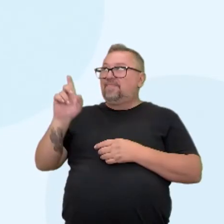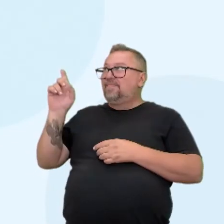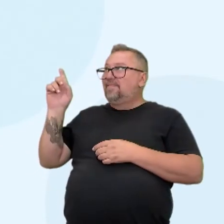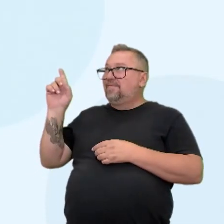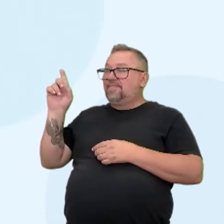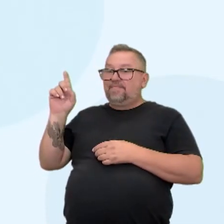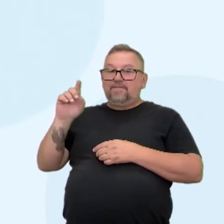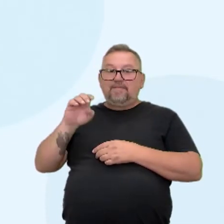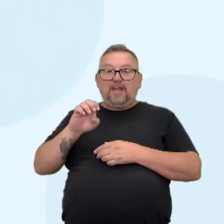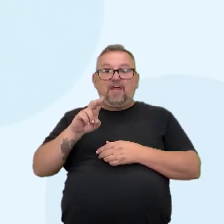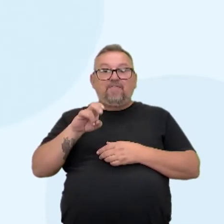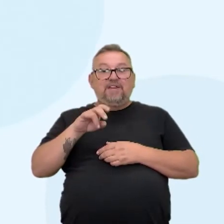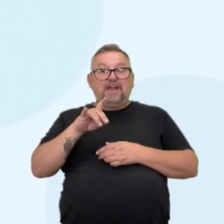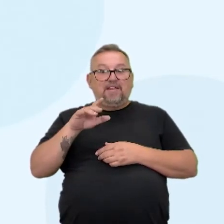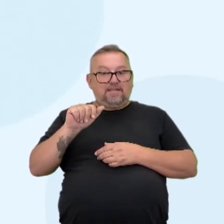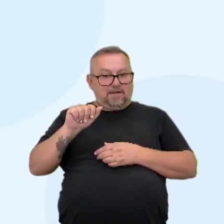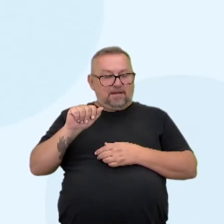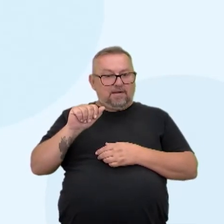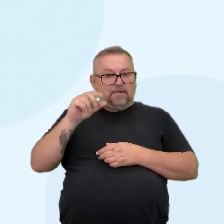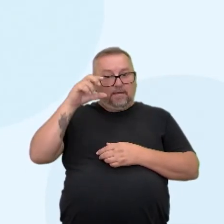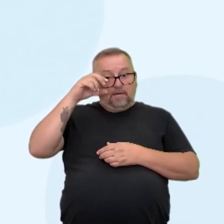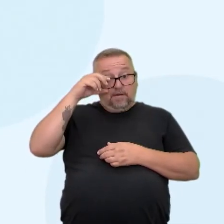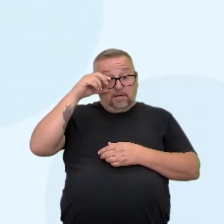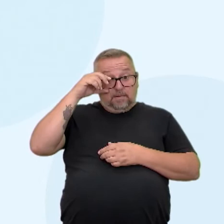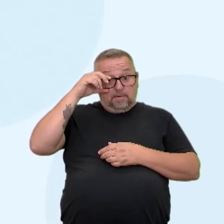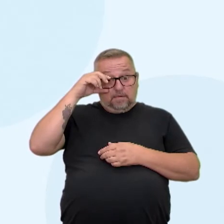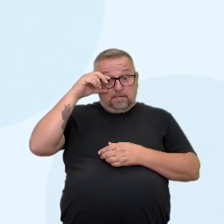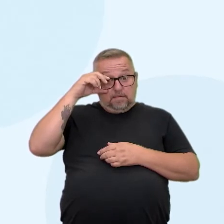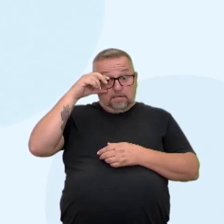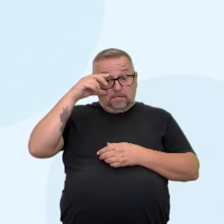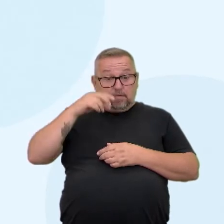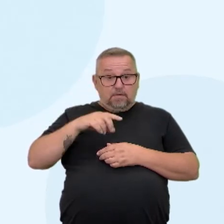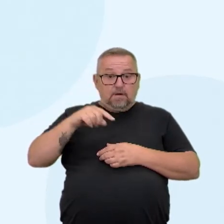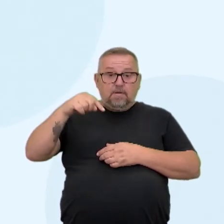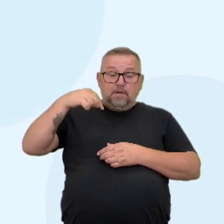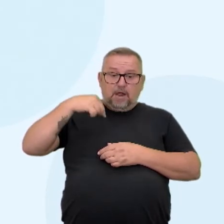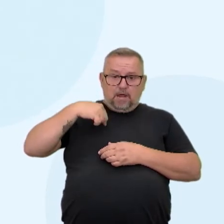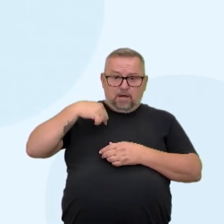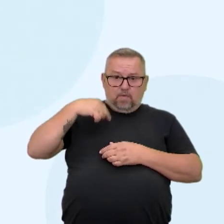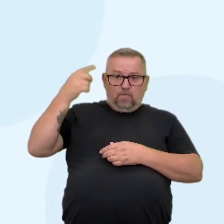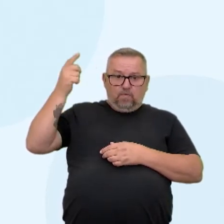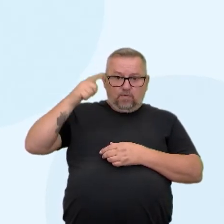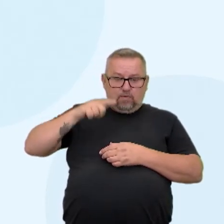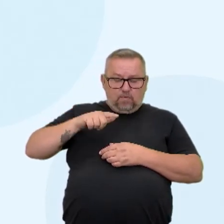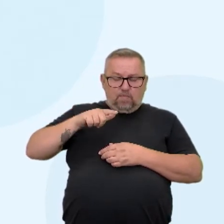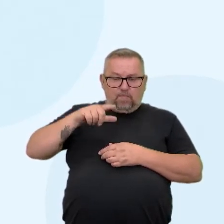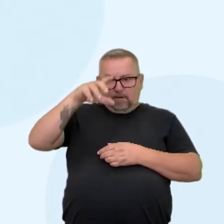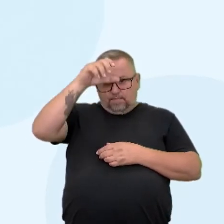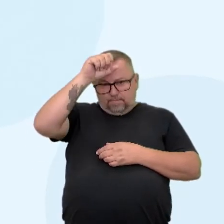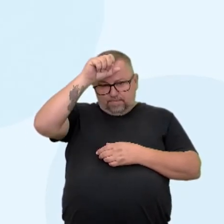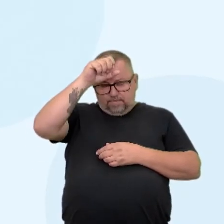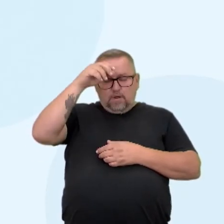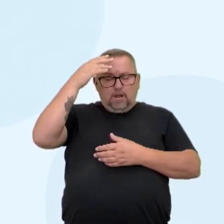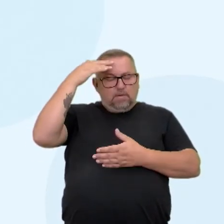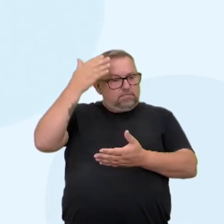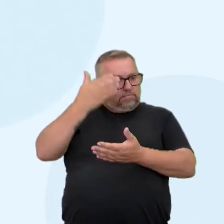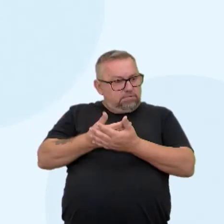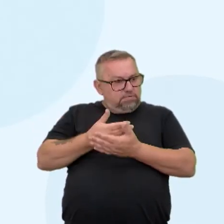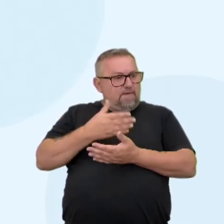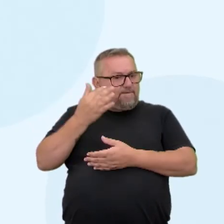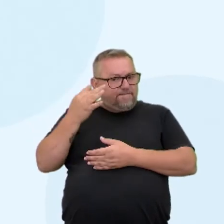regra ele chama de regra da evidência então é o seguinte ó para eu não cair de novo no erro acreditar em coisas